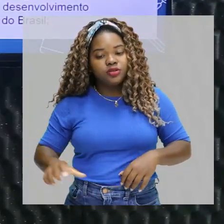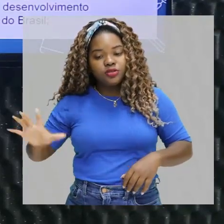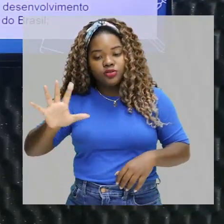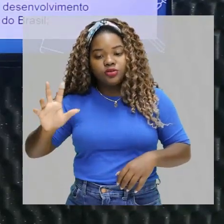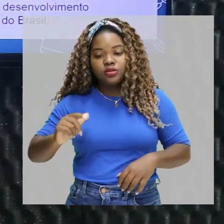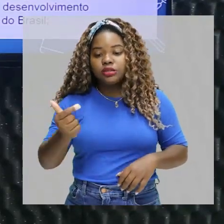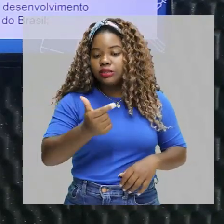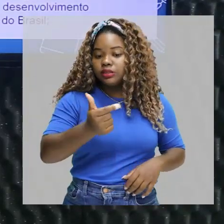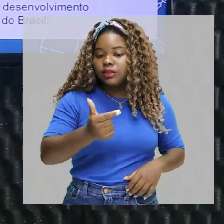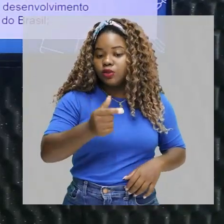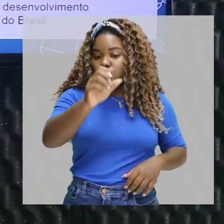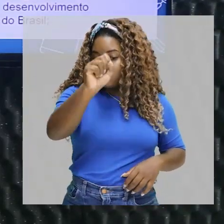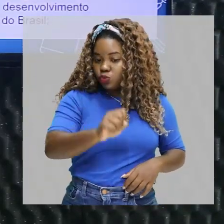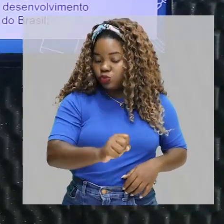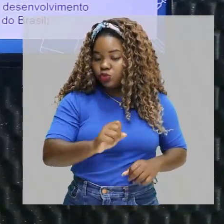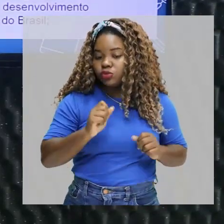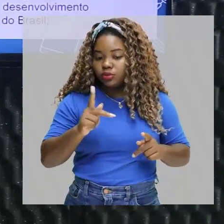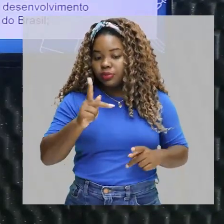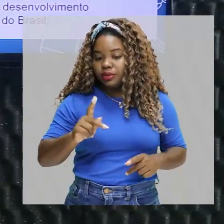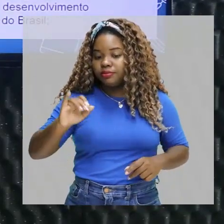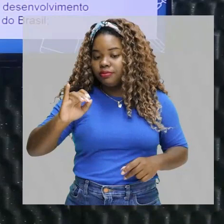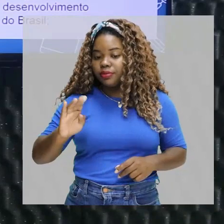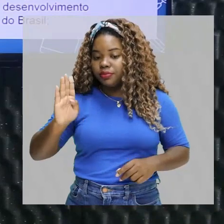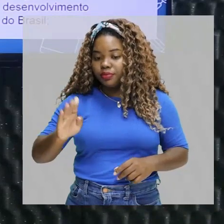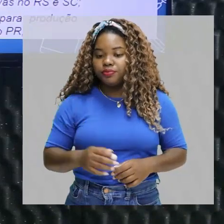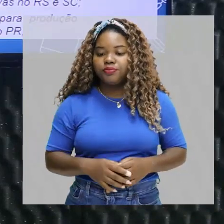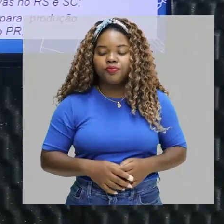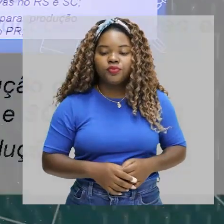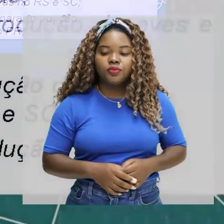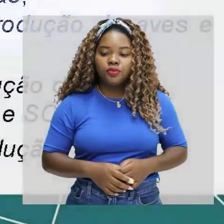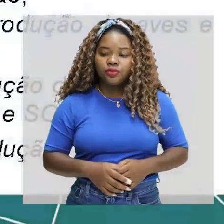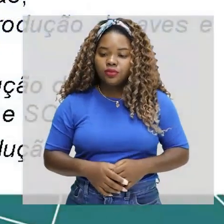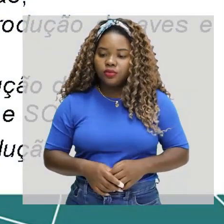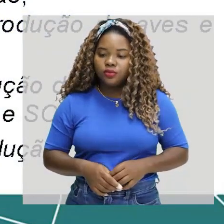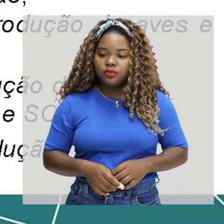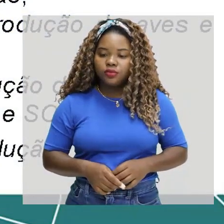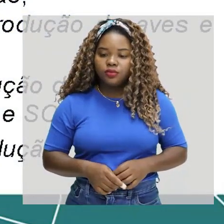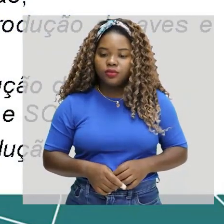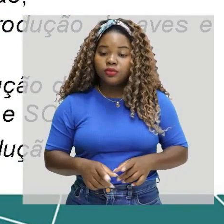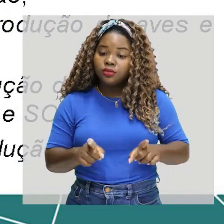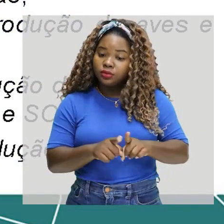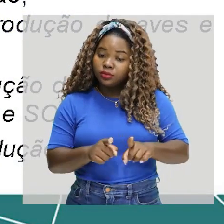o nosso PIB bacana questões importantes também como na região